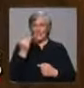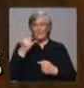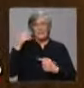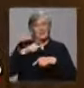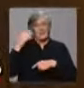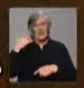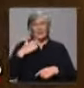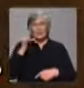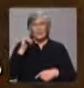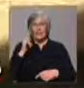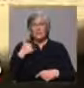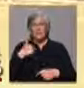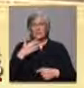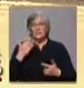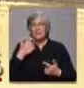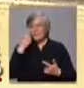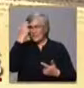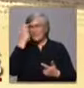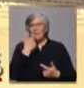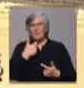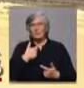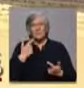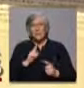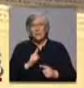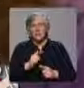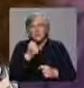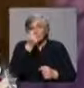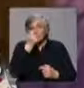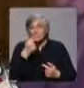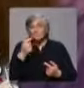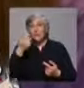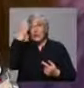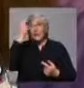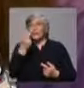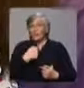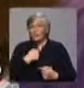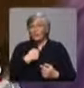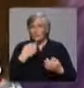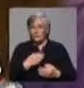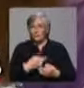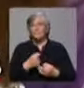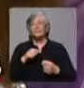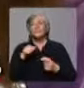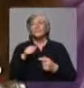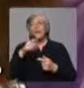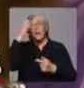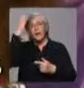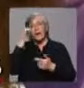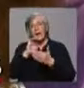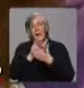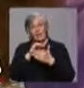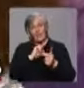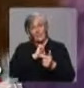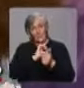que não se espera uma resposta. Diz que o rei mandou a minha carta para o Ministério do